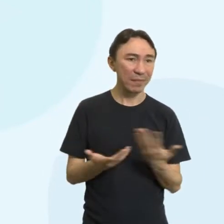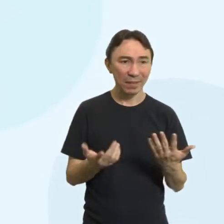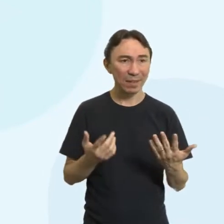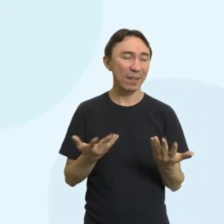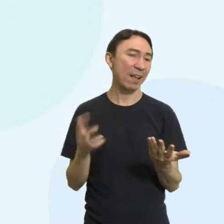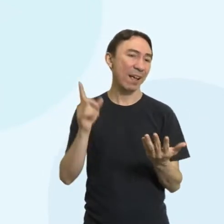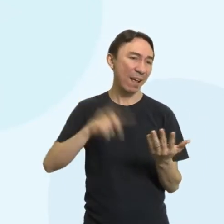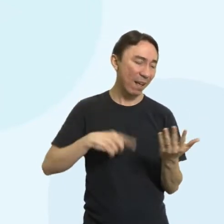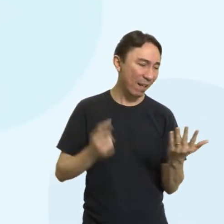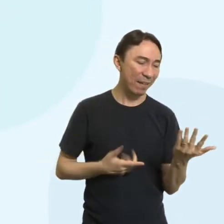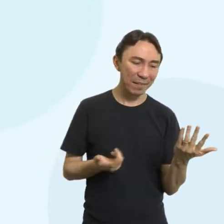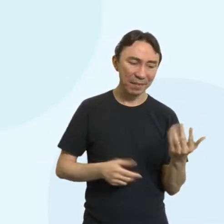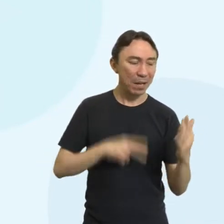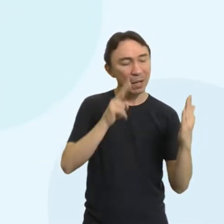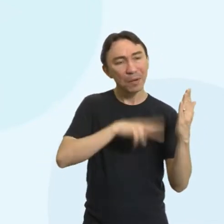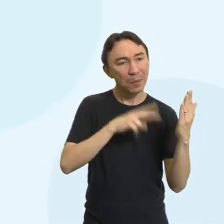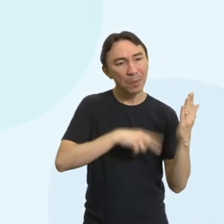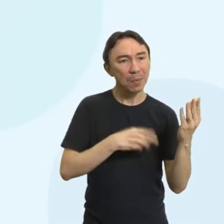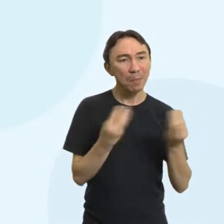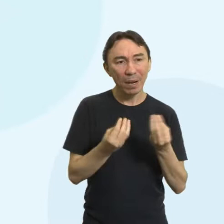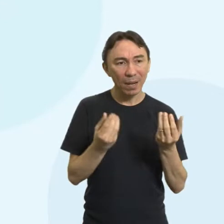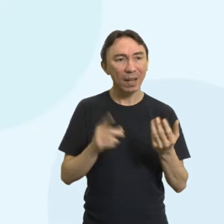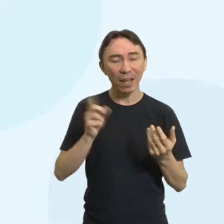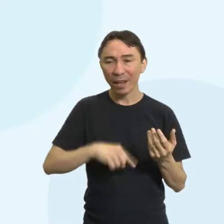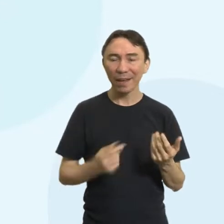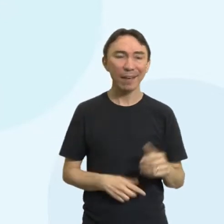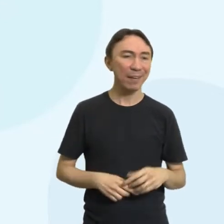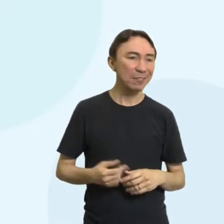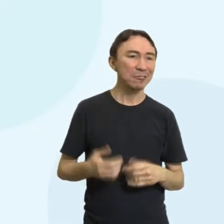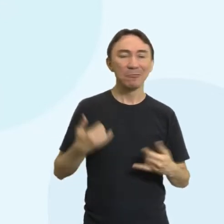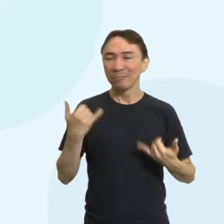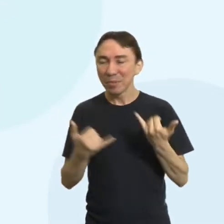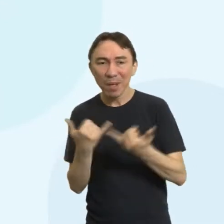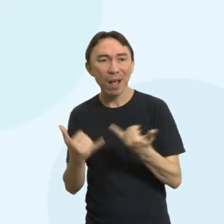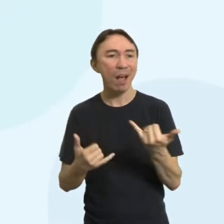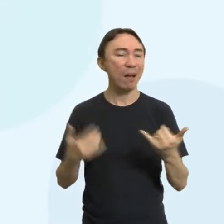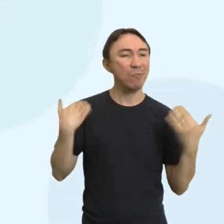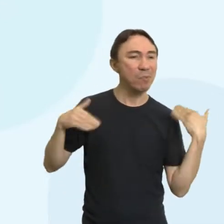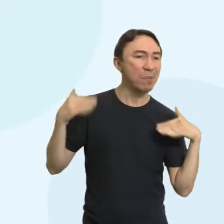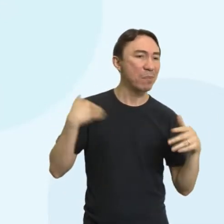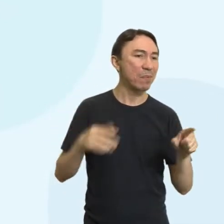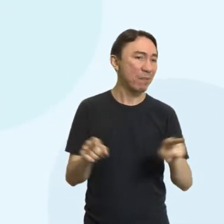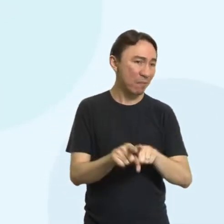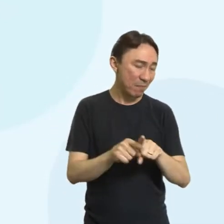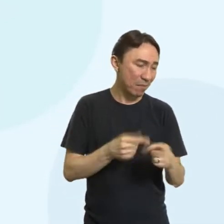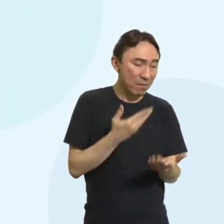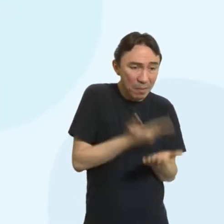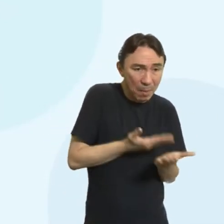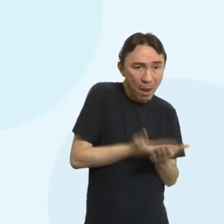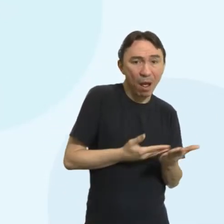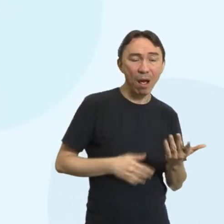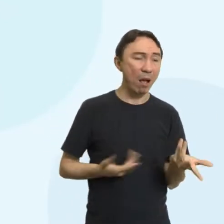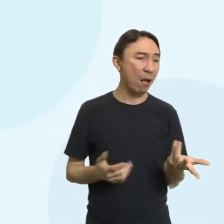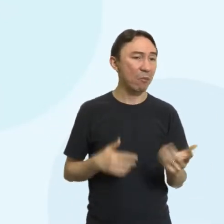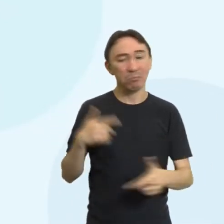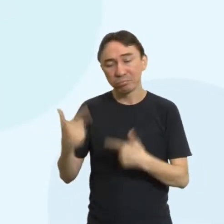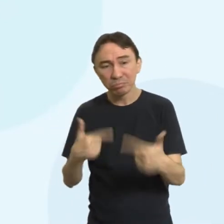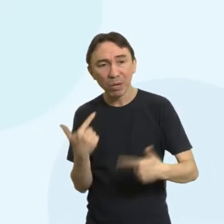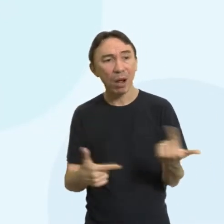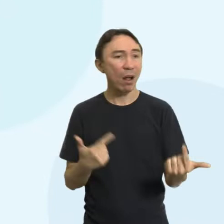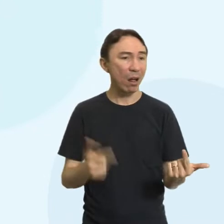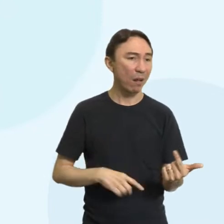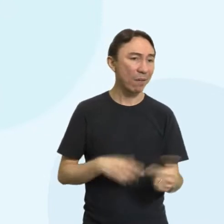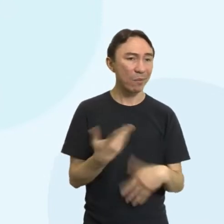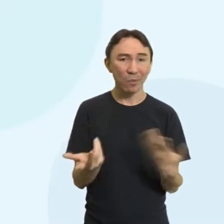para trabalhar, por diversão. E é preciso explicitar isso também durante as aulas. Se o professor apresenta um